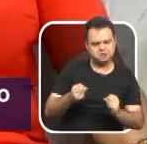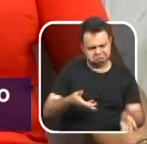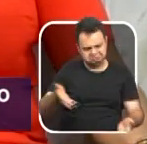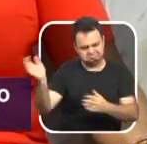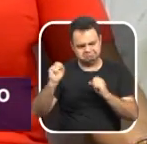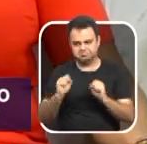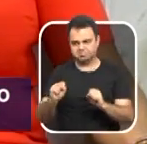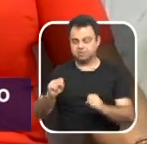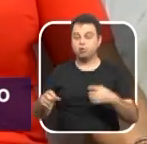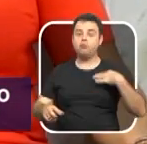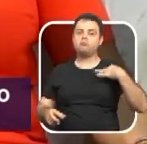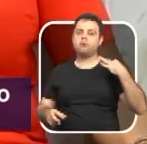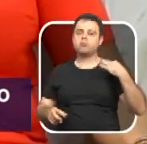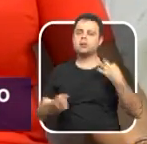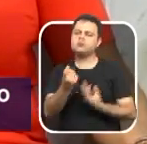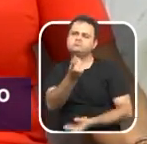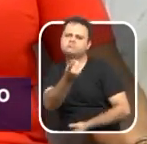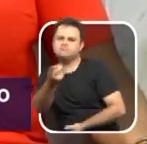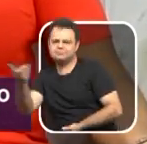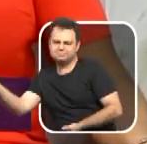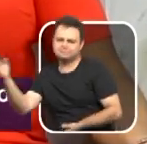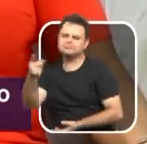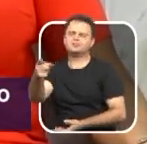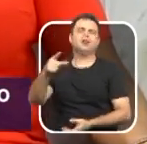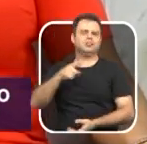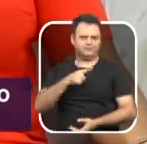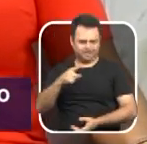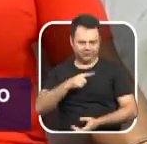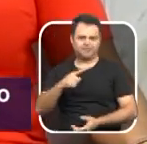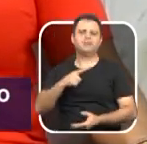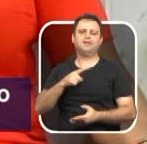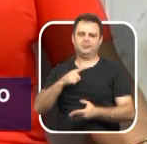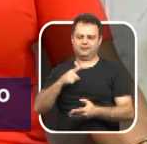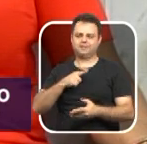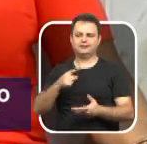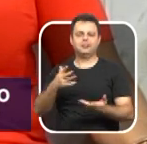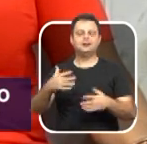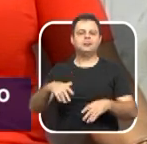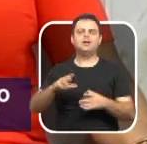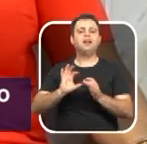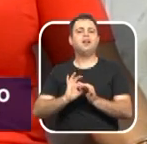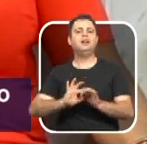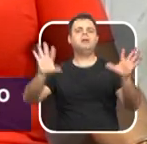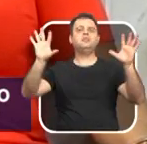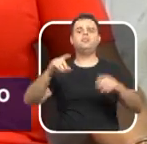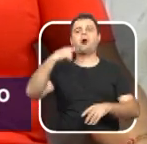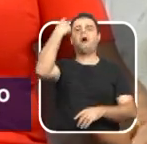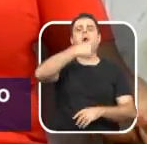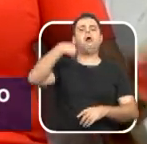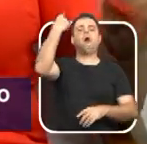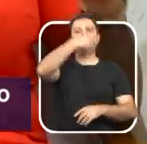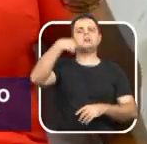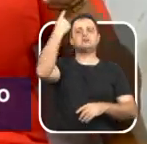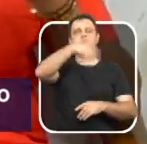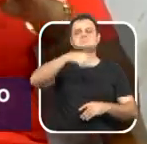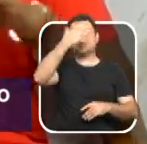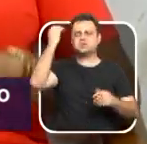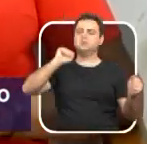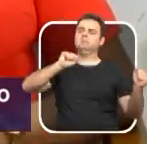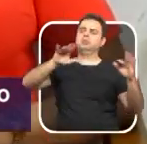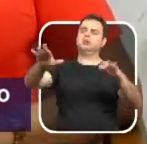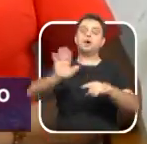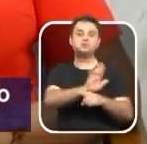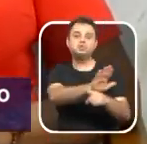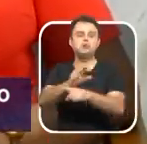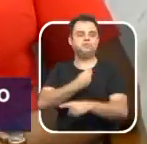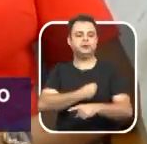as suas horas ali para trazer mudança de vida. Então, quando chega o poder público e começa ali